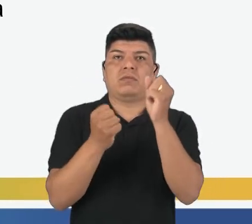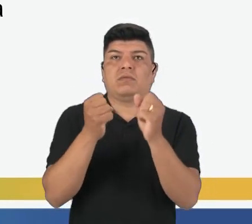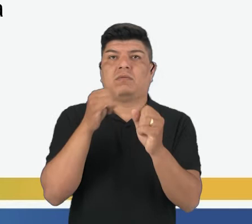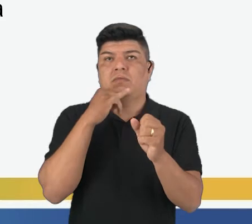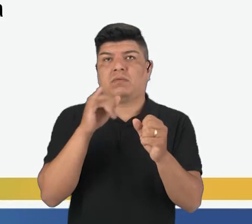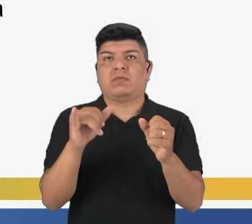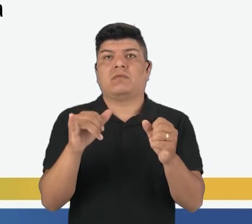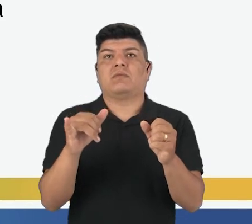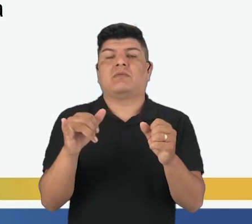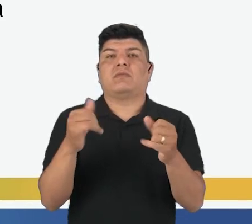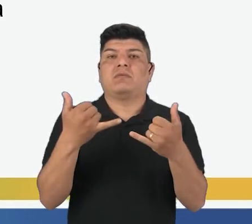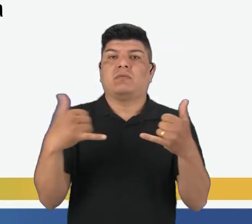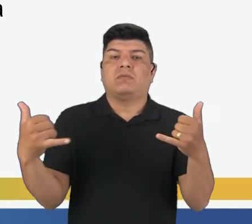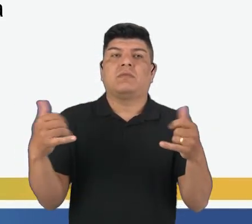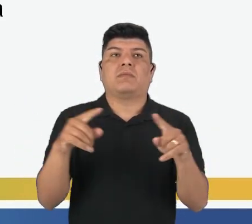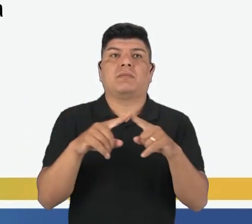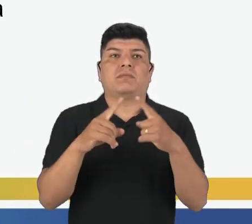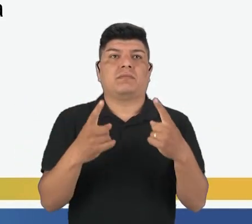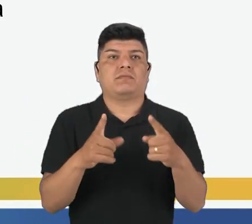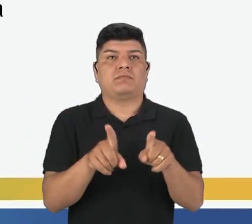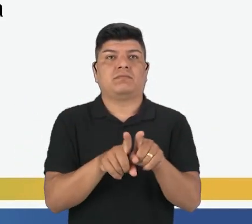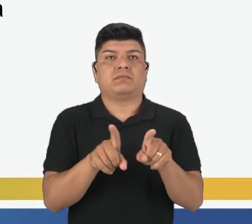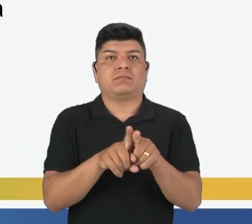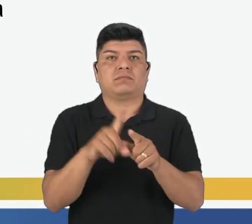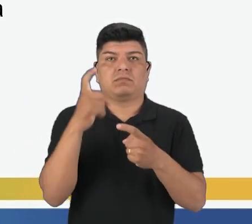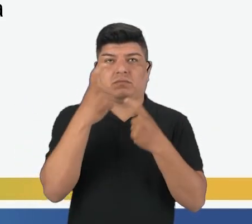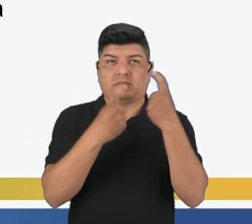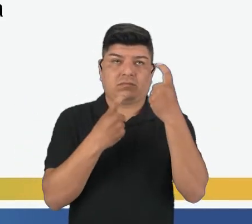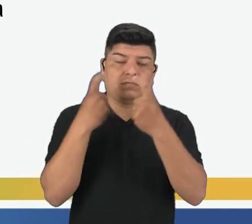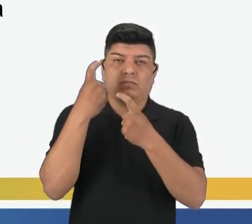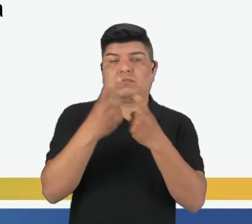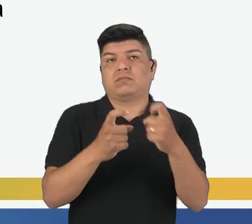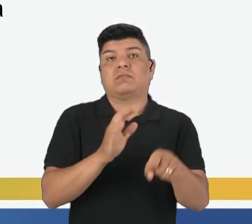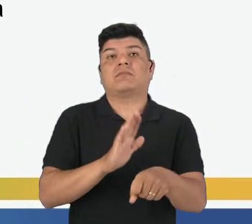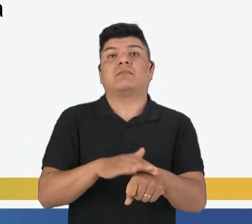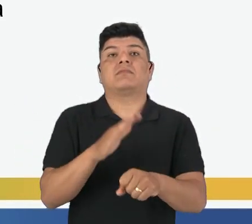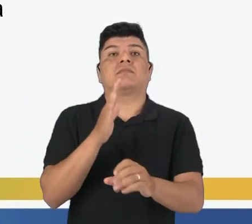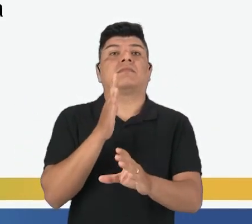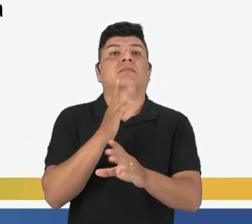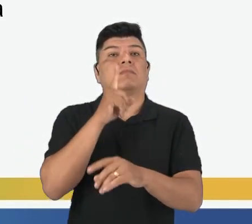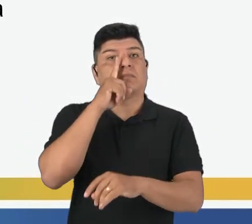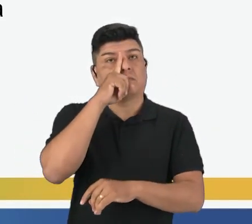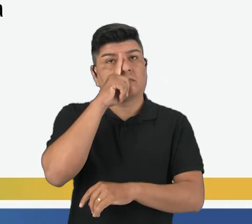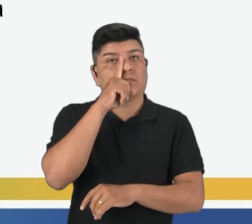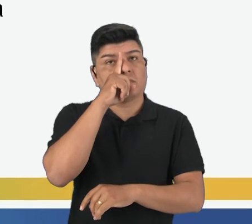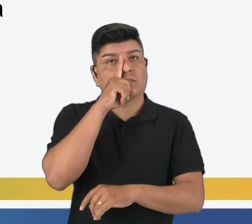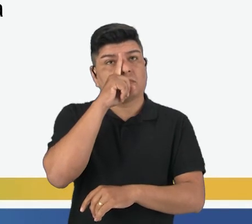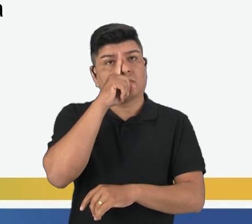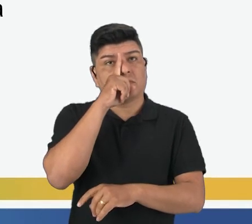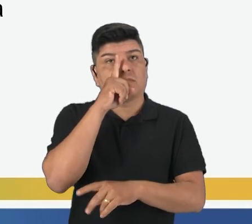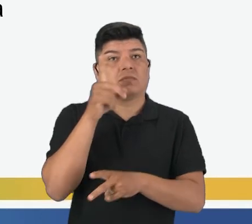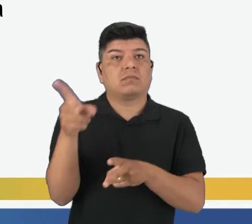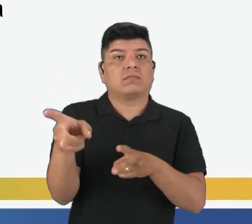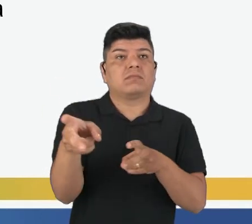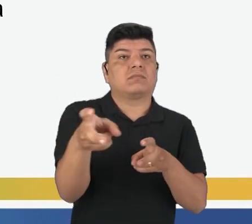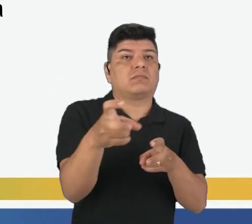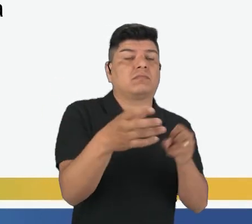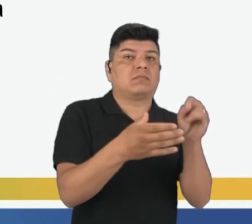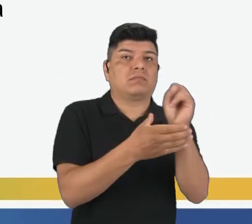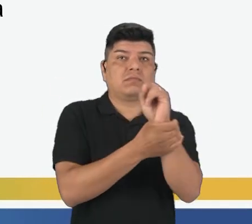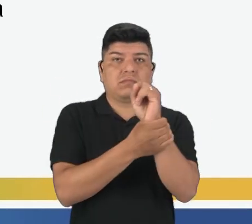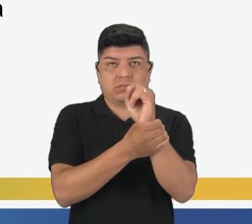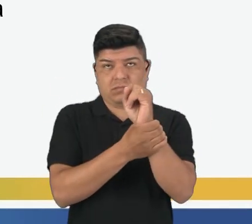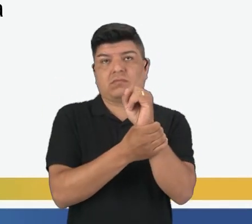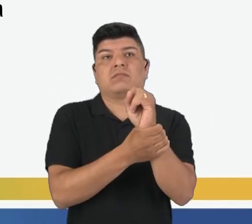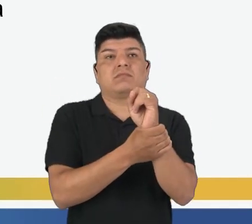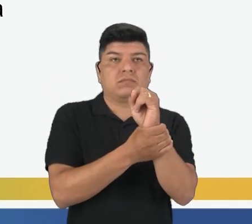de energia elétrica. Mas a preocupação maior se dá com os aspectos de segurança por